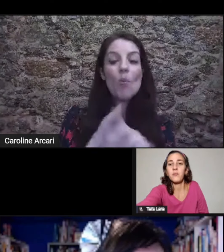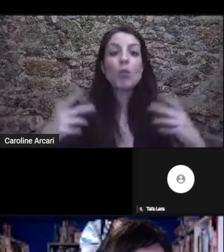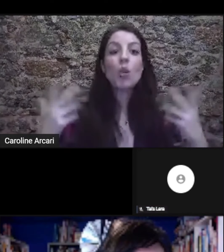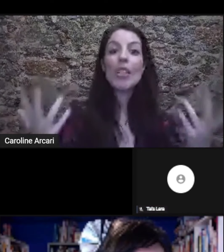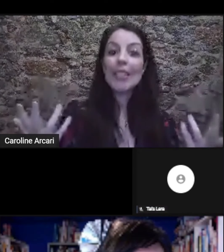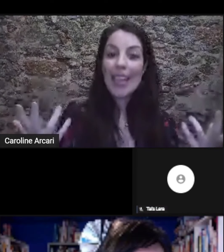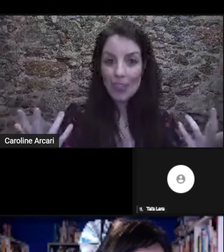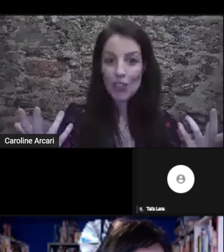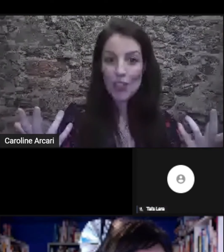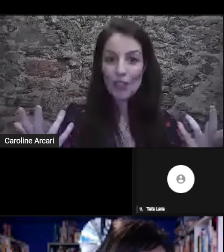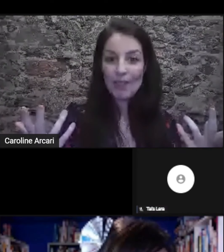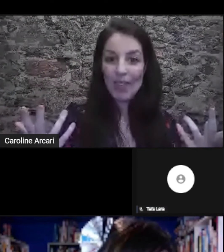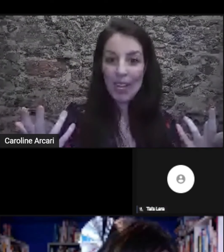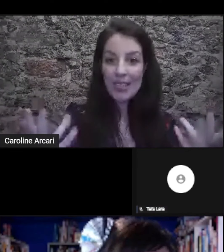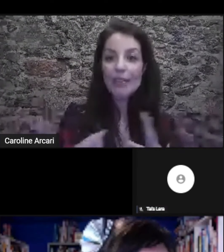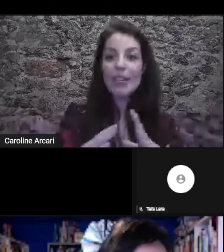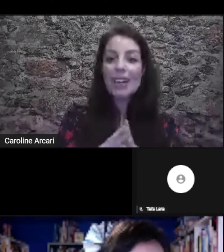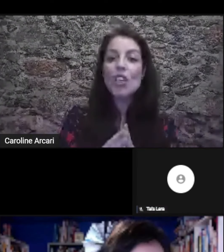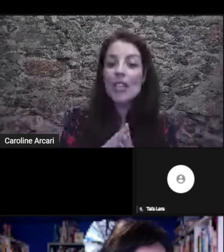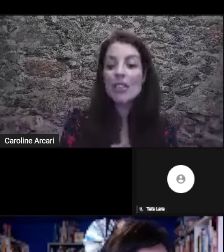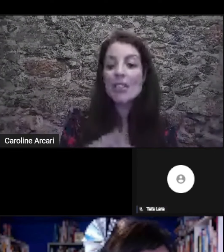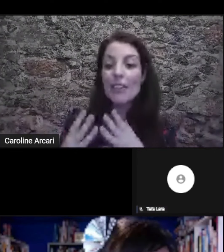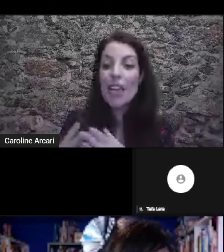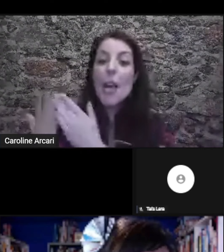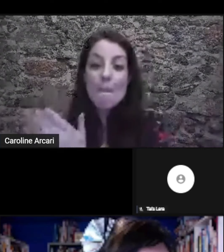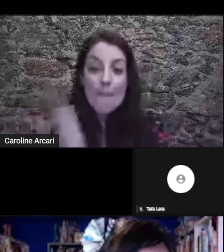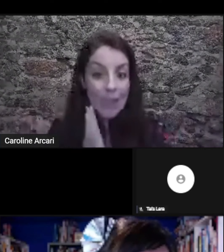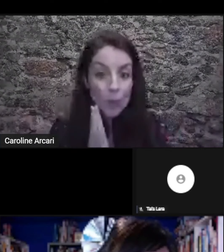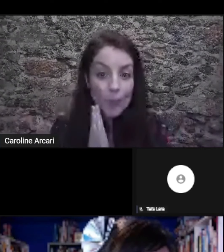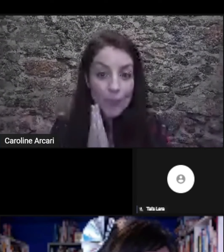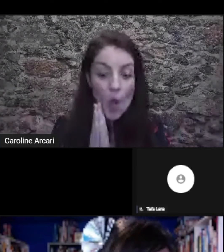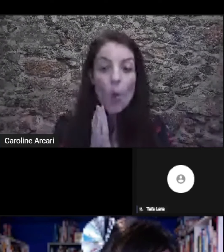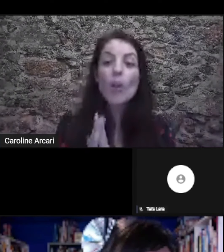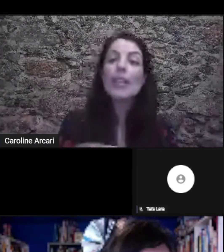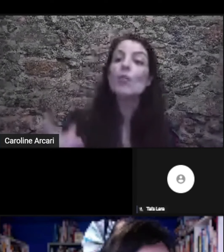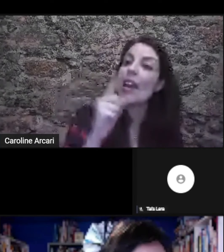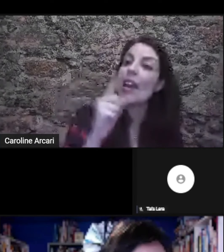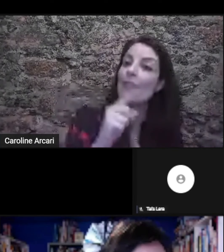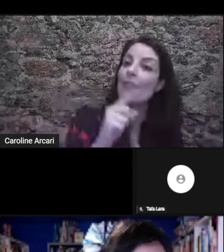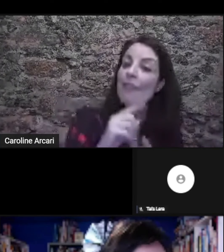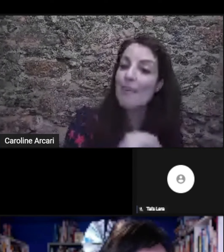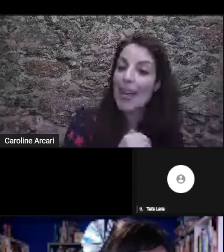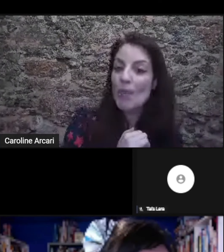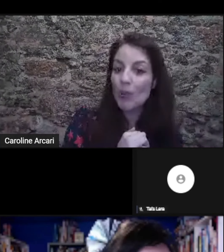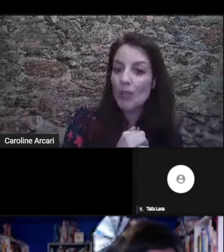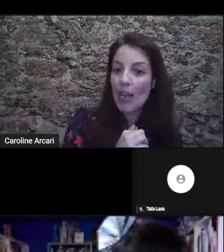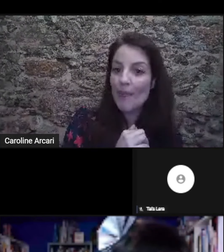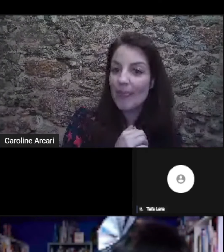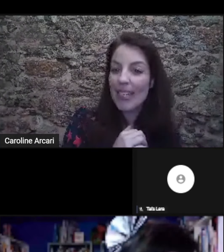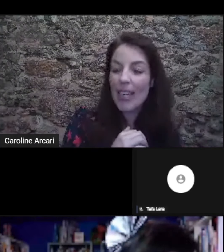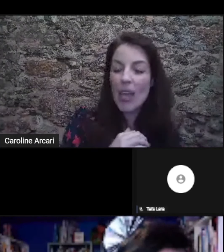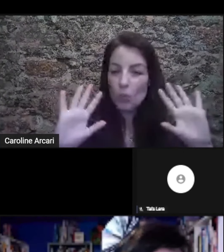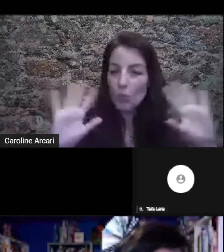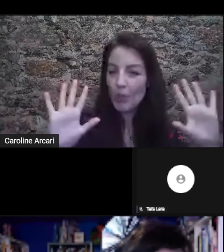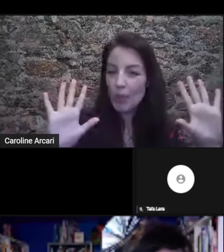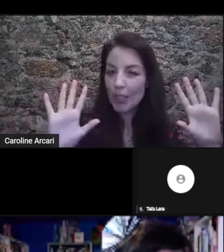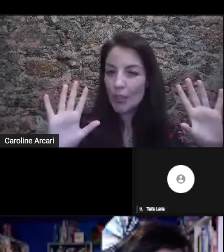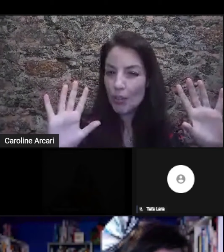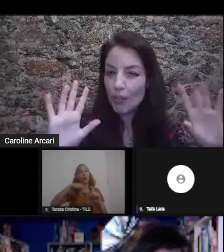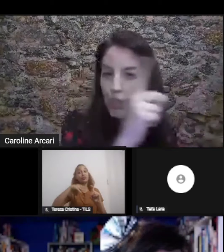uma autoridade, né? Na verdade, a criança tem medo. O que nos leva a mais um mito, né? Que é um mito